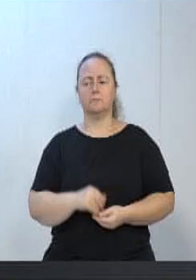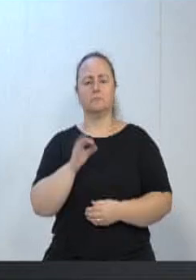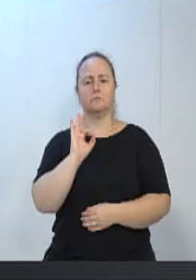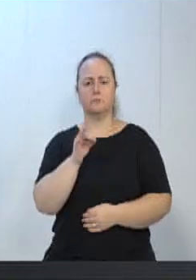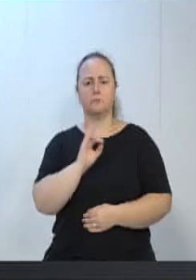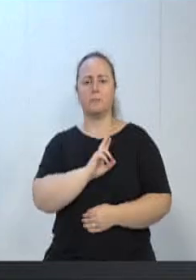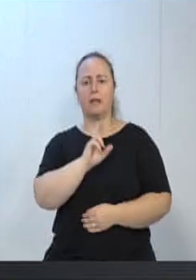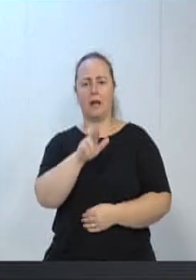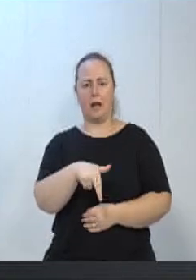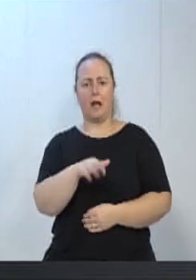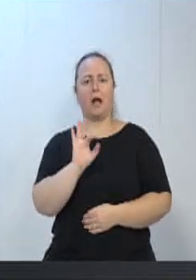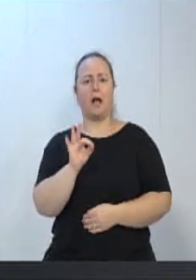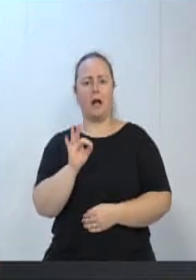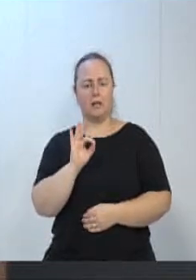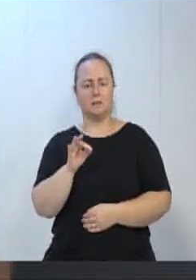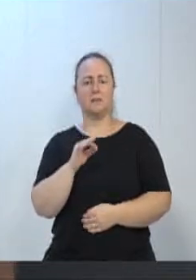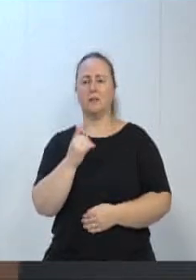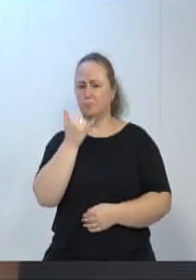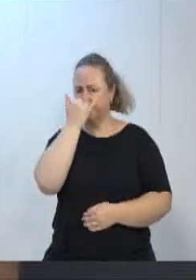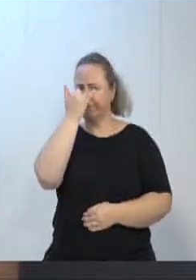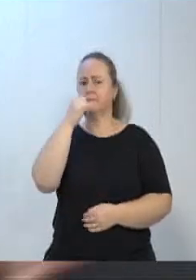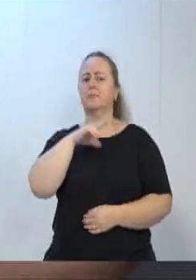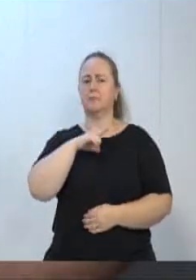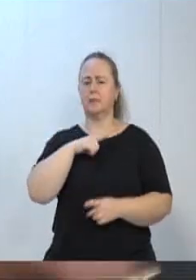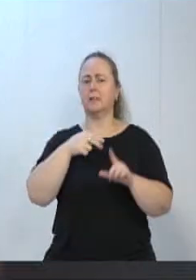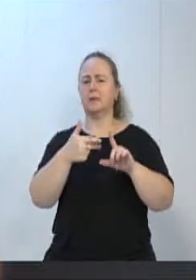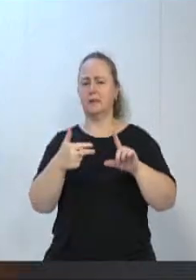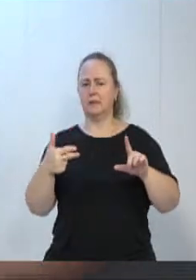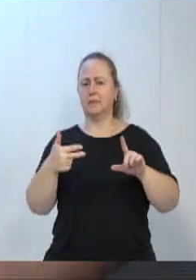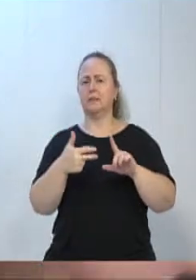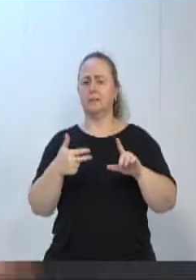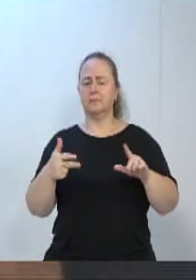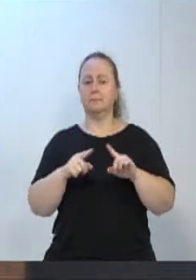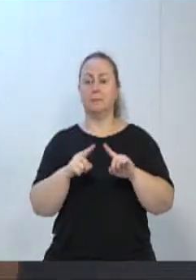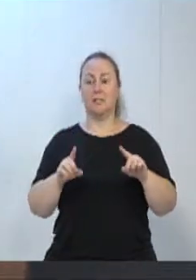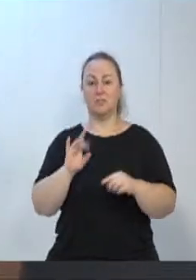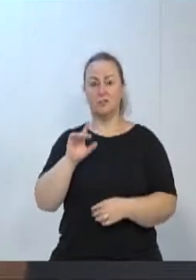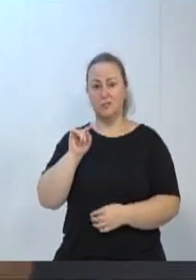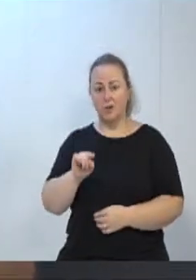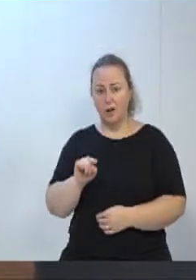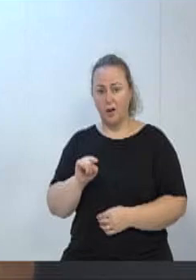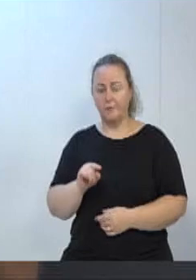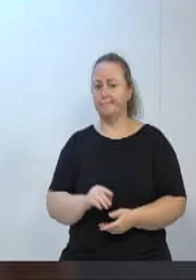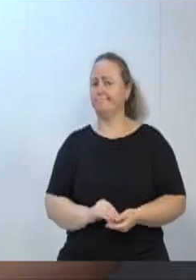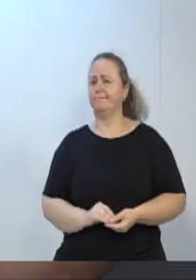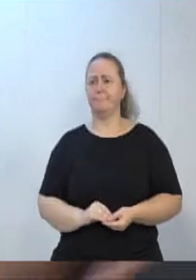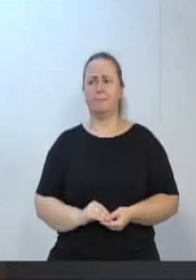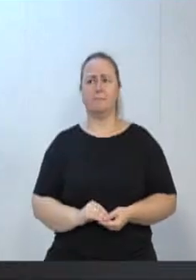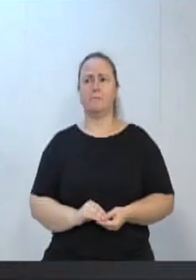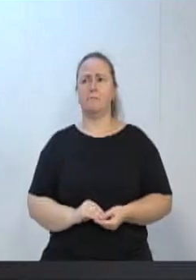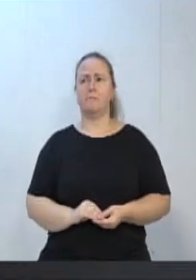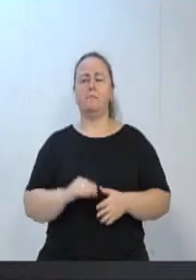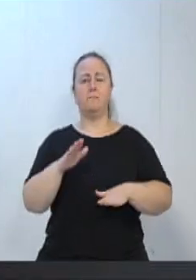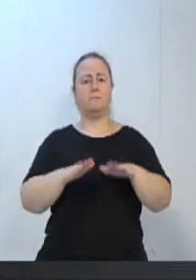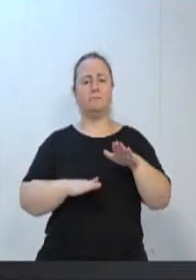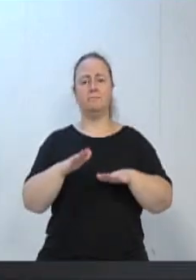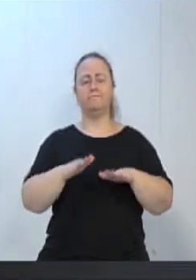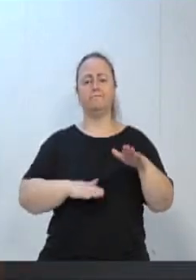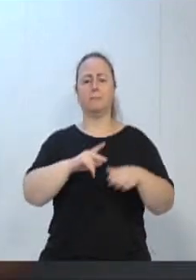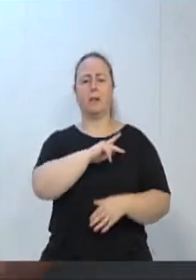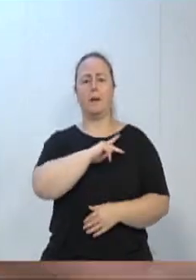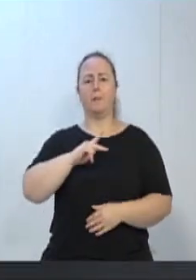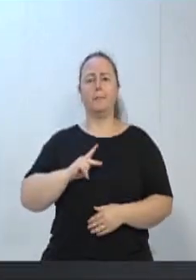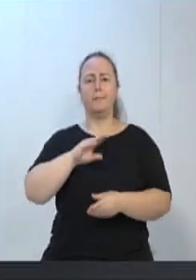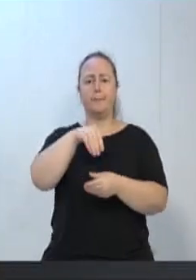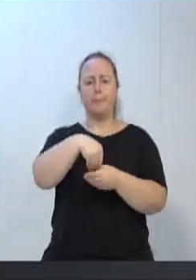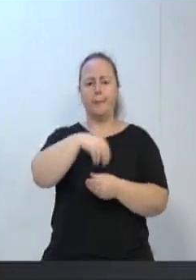que acontecem esses episódios na imprensa, mas, às vezes, nem só na imprensa. Às vezes acontece dentro do próprio poder público, dentro da